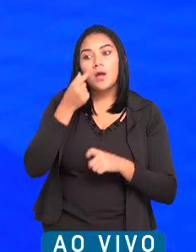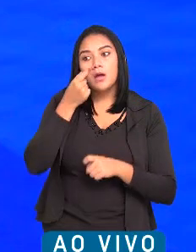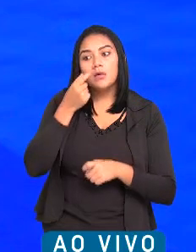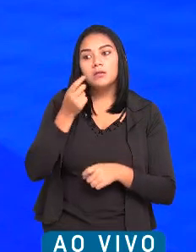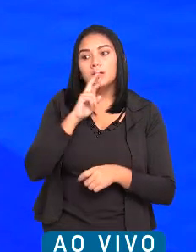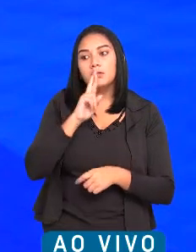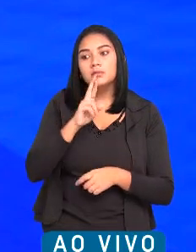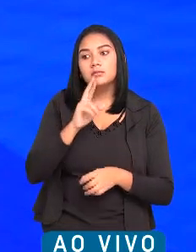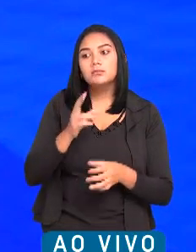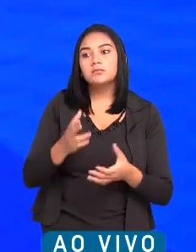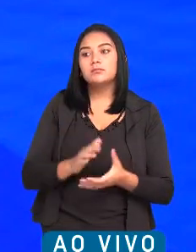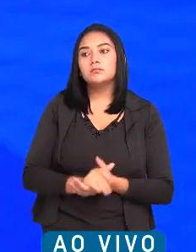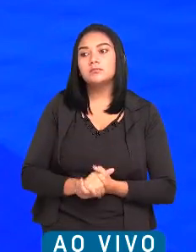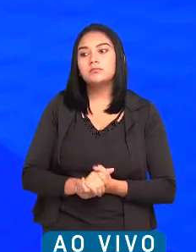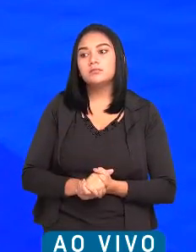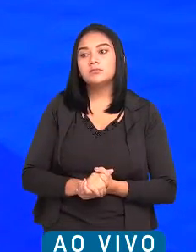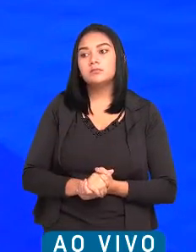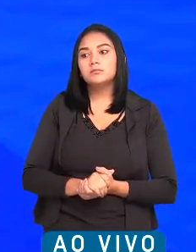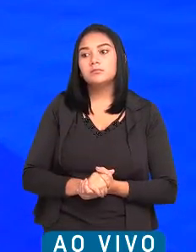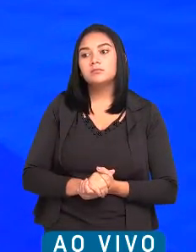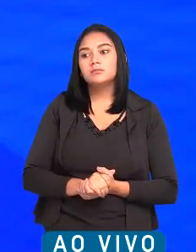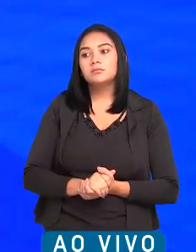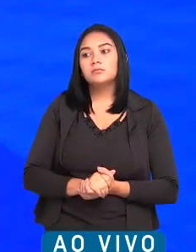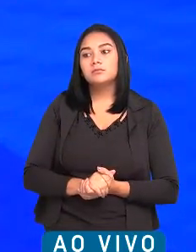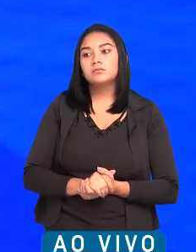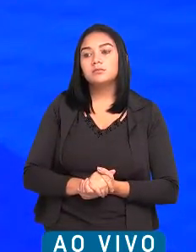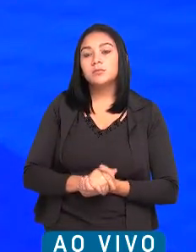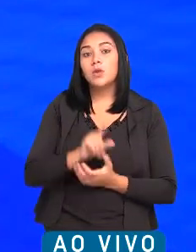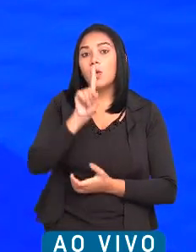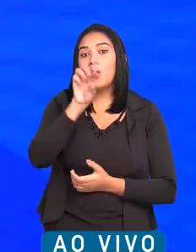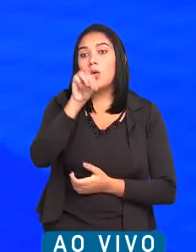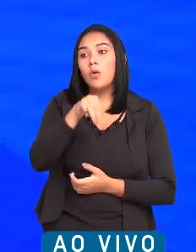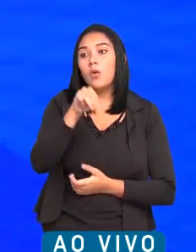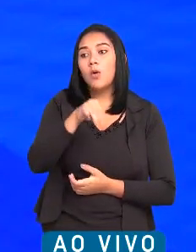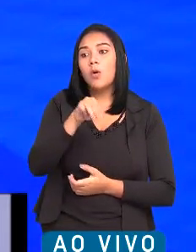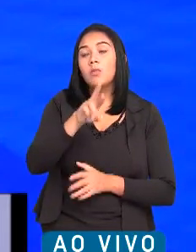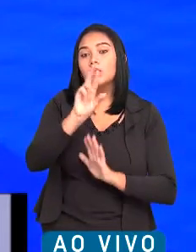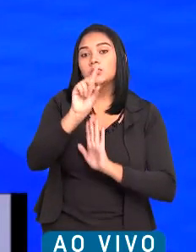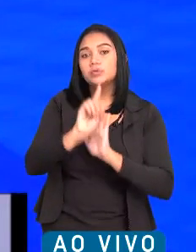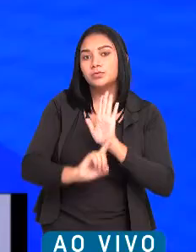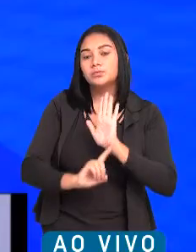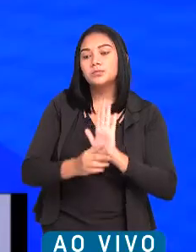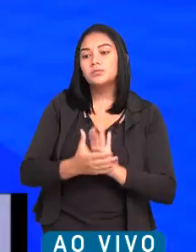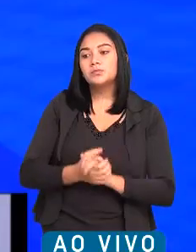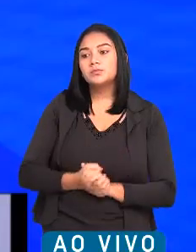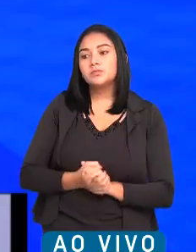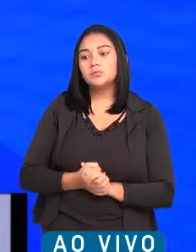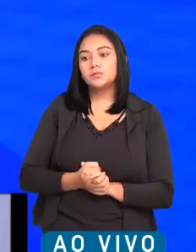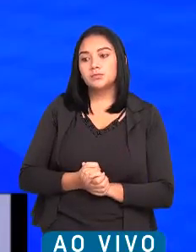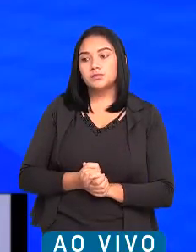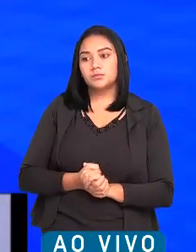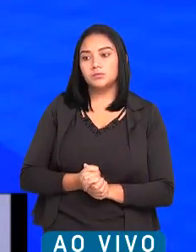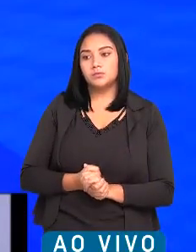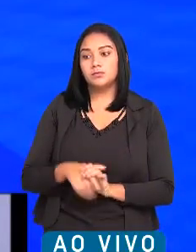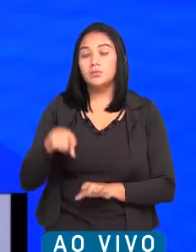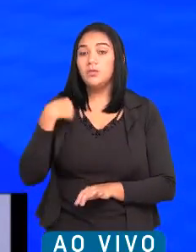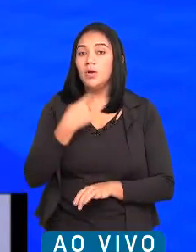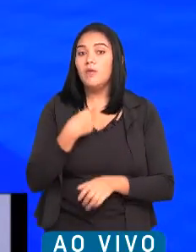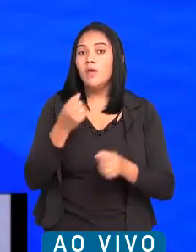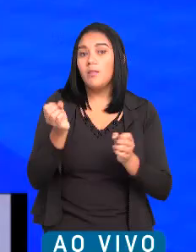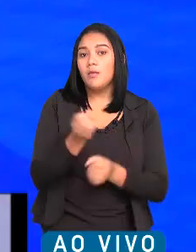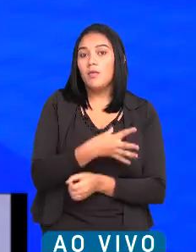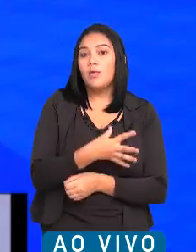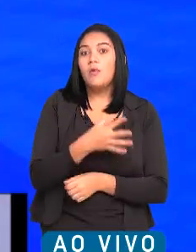direito a 1 minuto de réplica. Certo. Nós vamos fazer uma reforma administrativa eficiente para ter